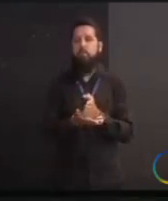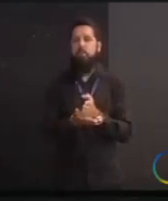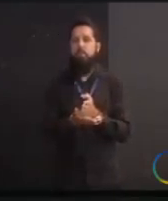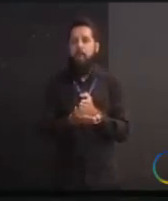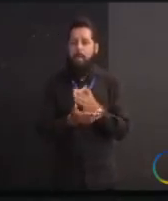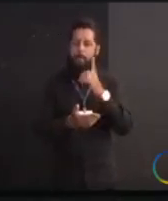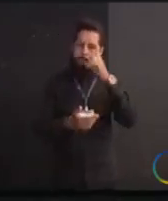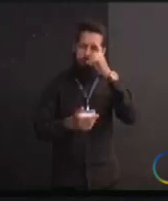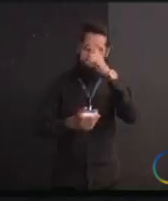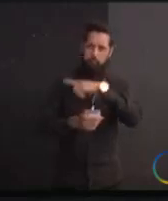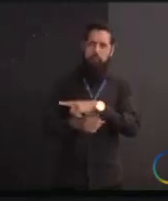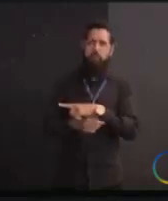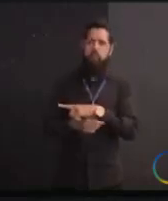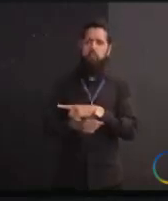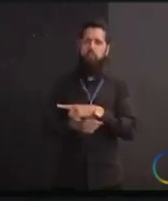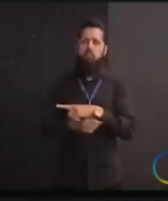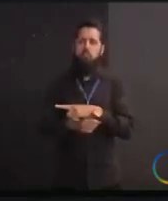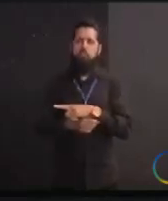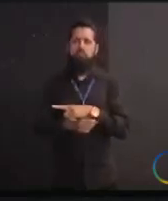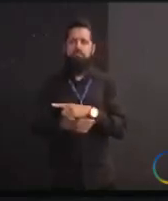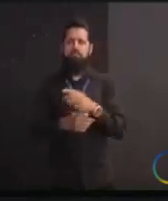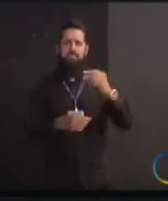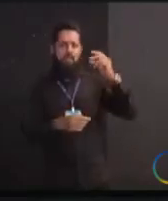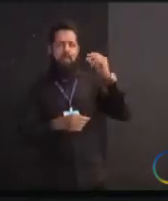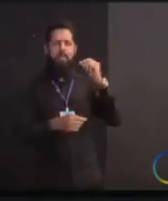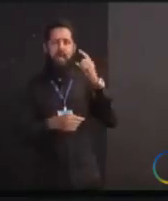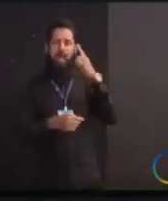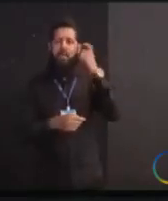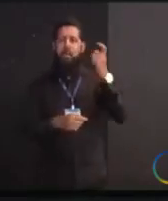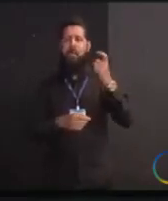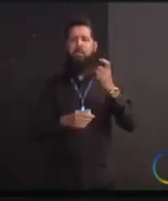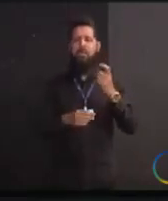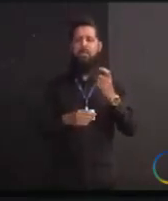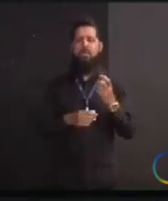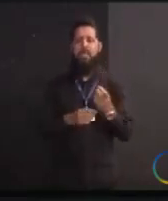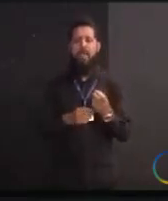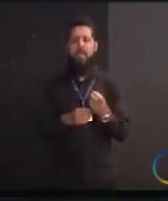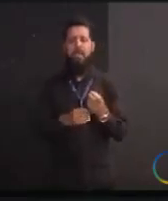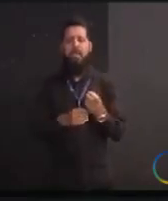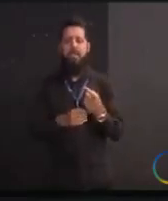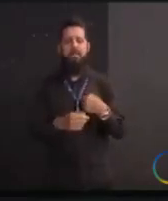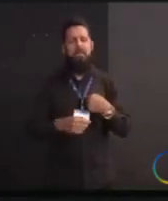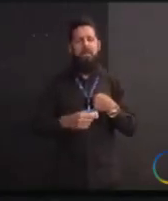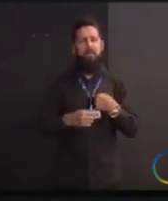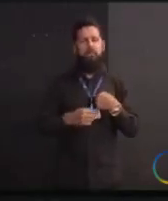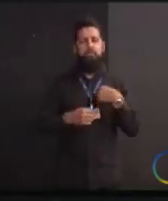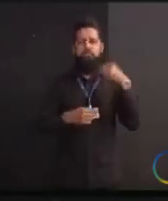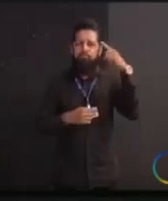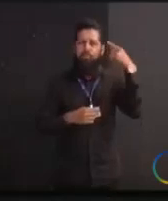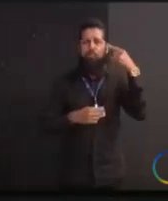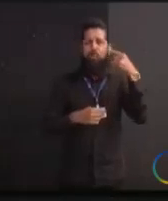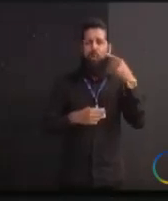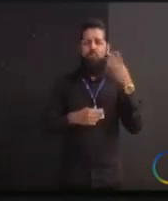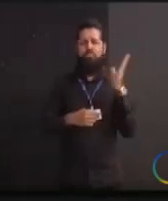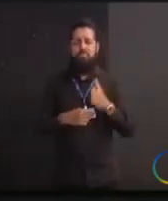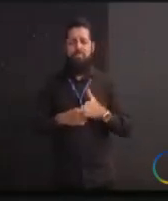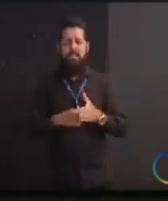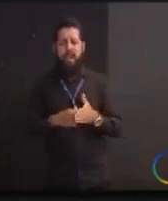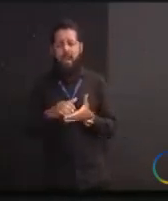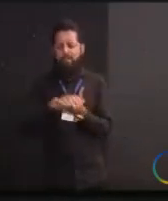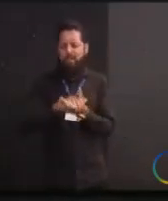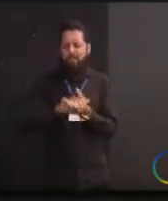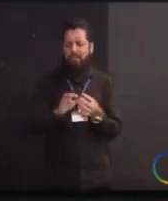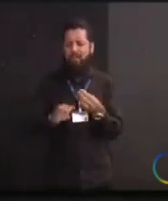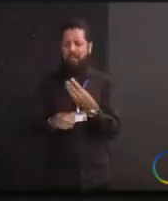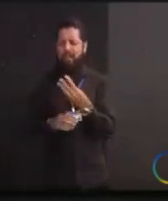eu achei que eu estava ficando muito bom. Sou casado há 32 anos, perguntei à minha esposa, Renata, você